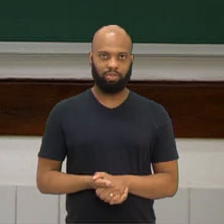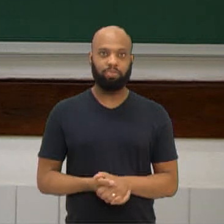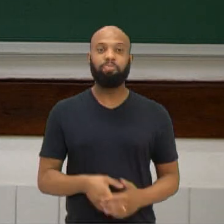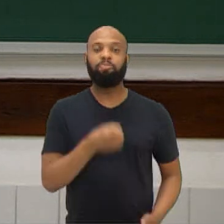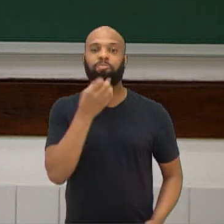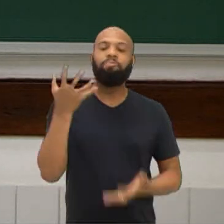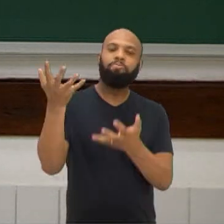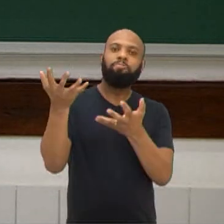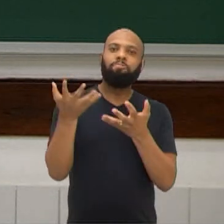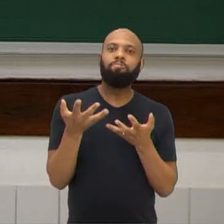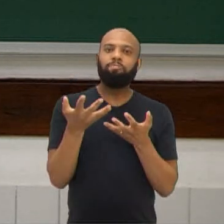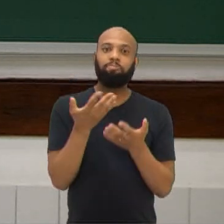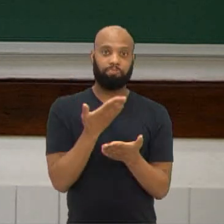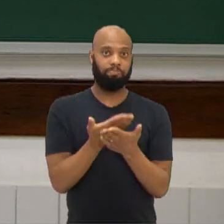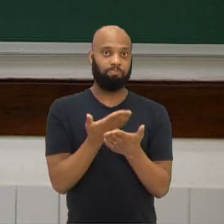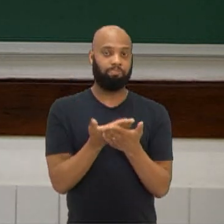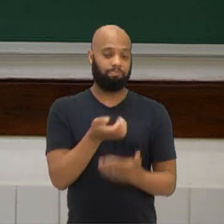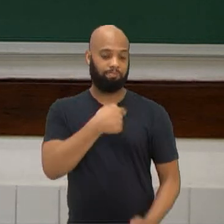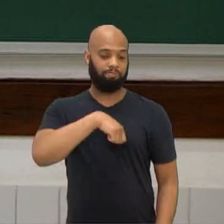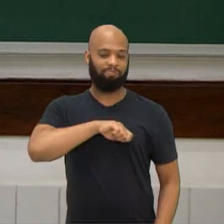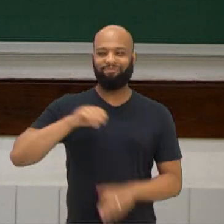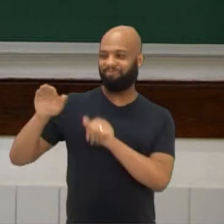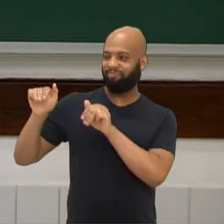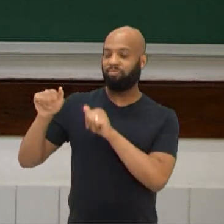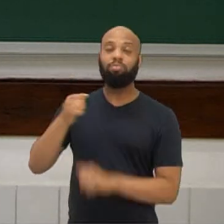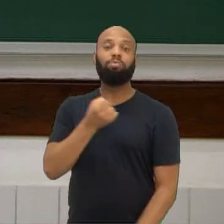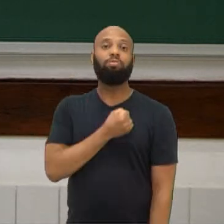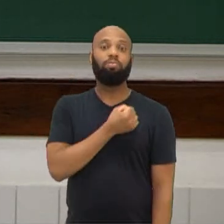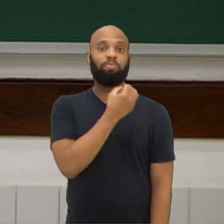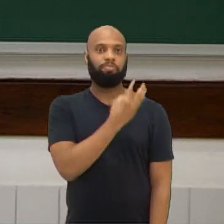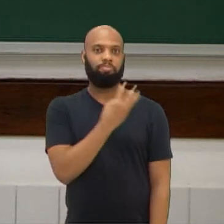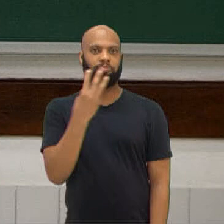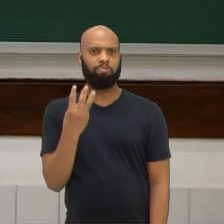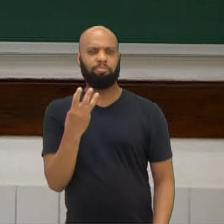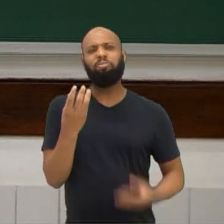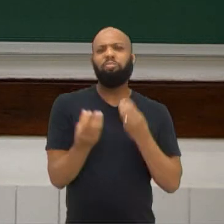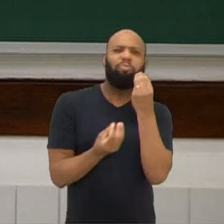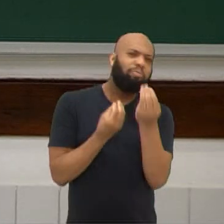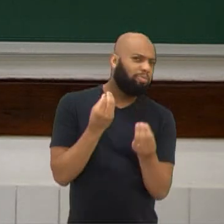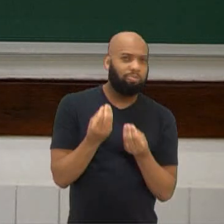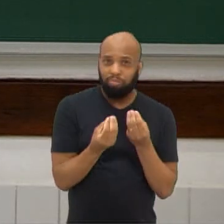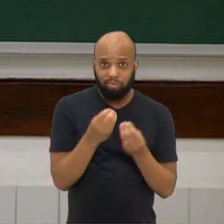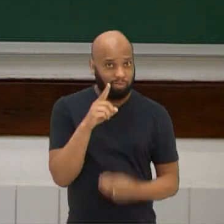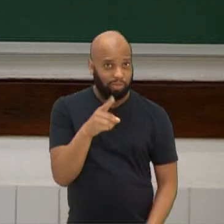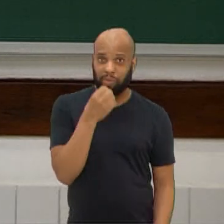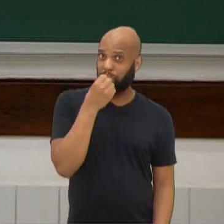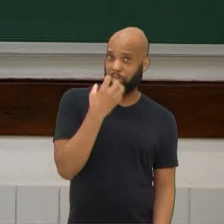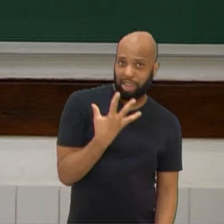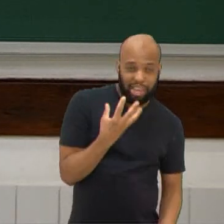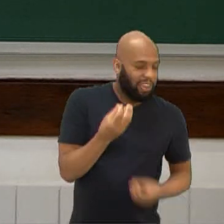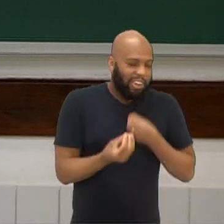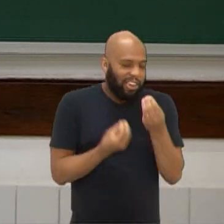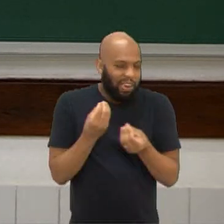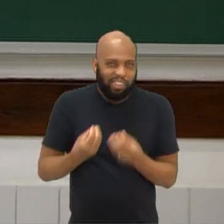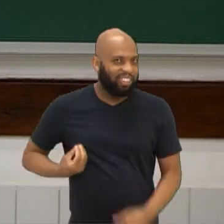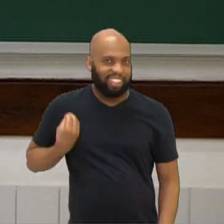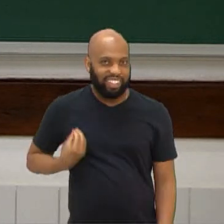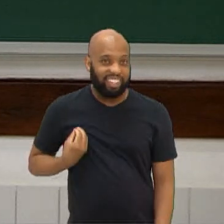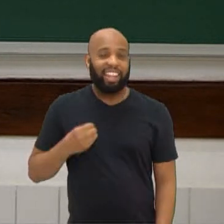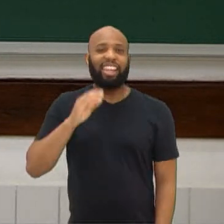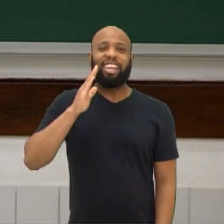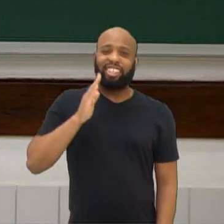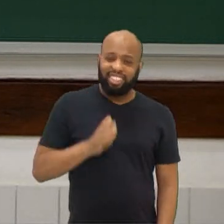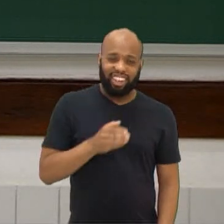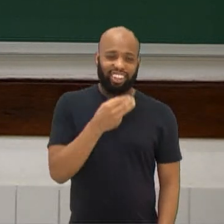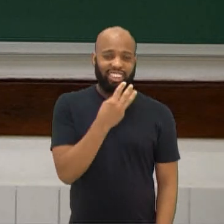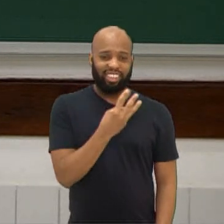Bienvenidos a nuestra clase de español, la clase de número 33. Como estáis? Tudo bem com vocês? Vejam só, 33 aulas